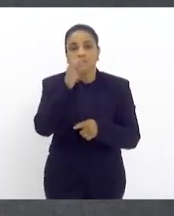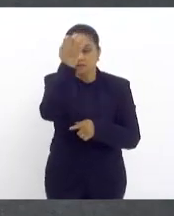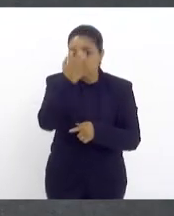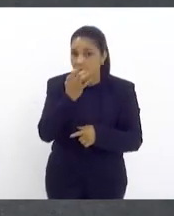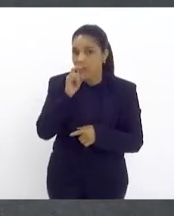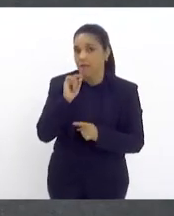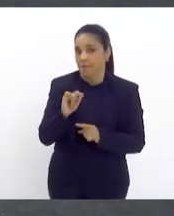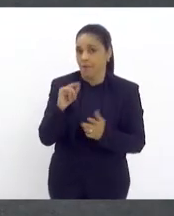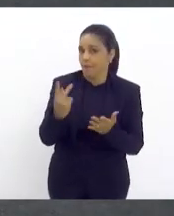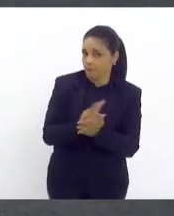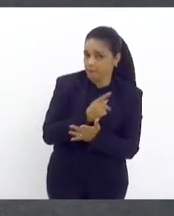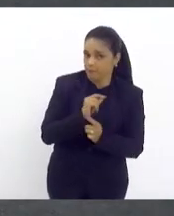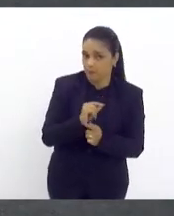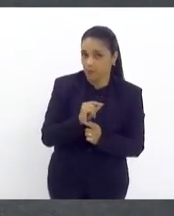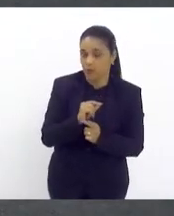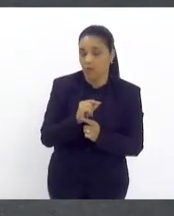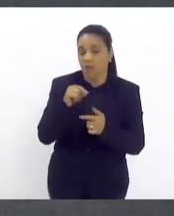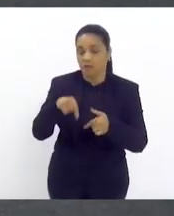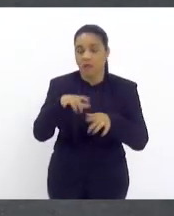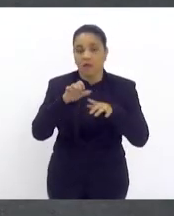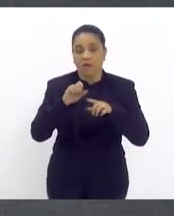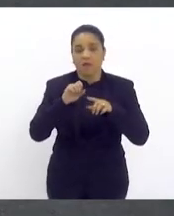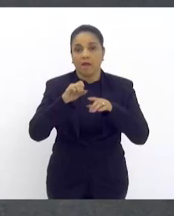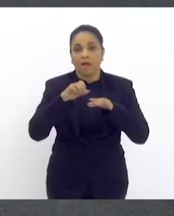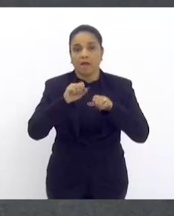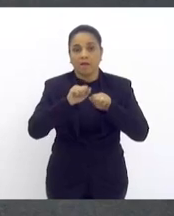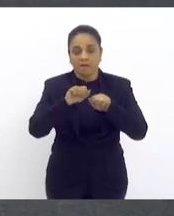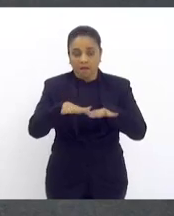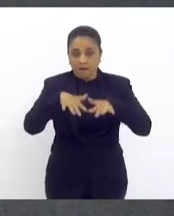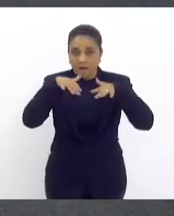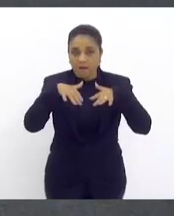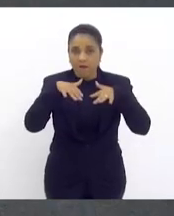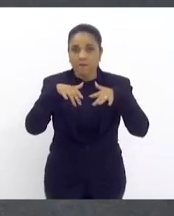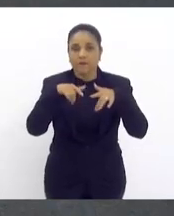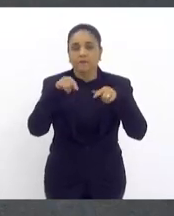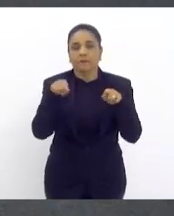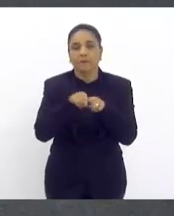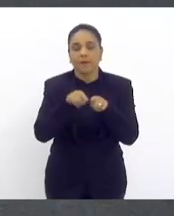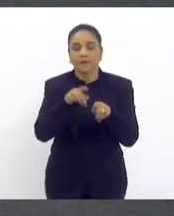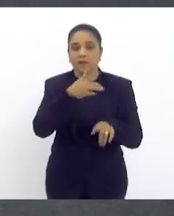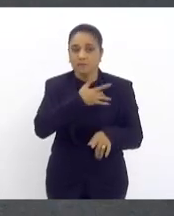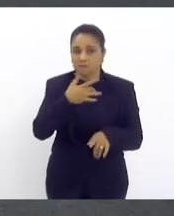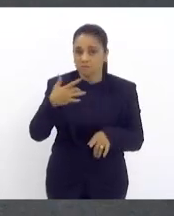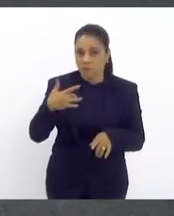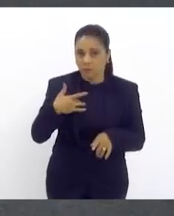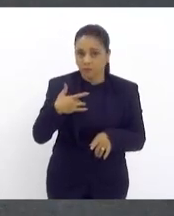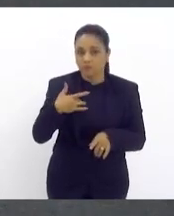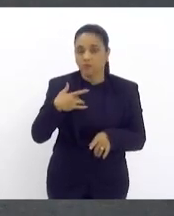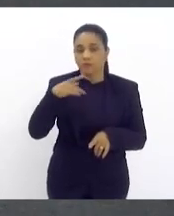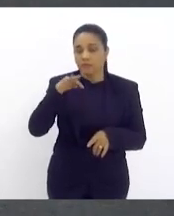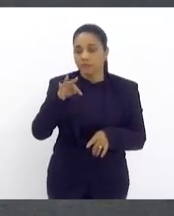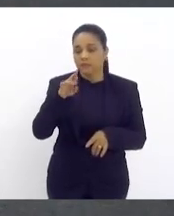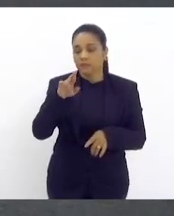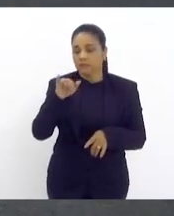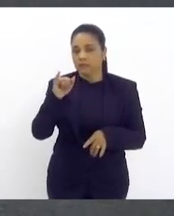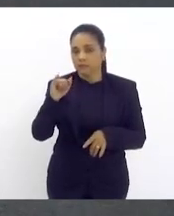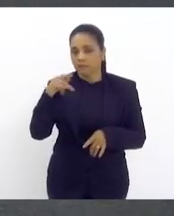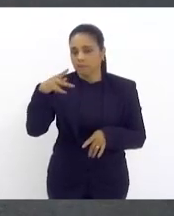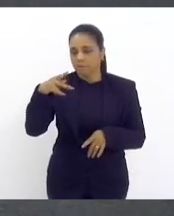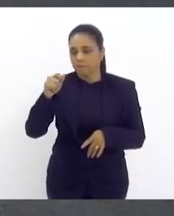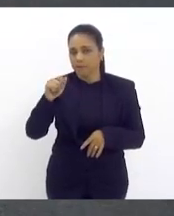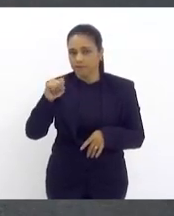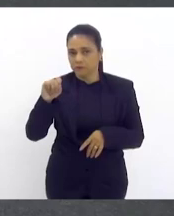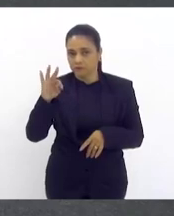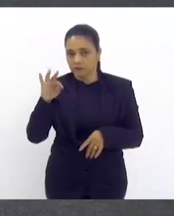Câmara é tripartite da saúde no estado o projeto de